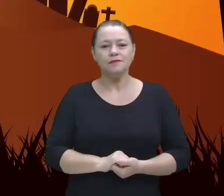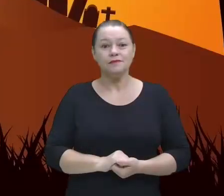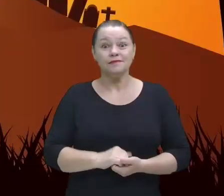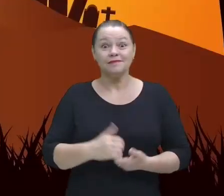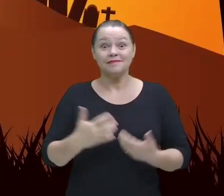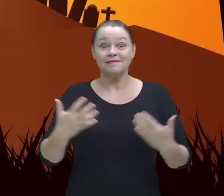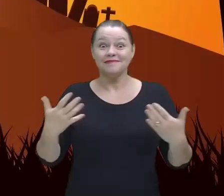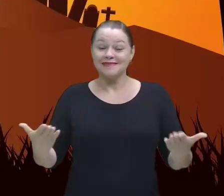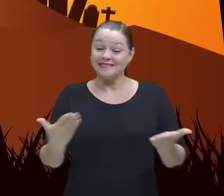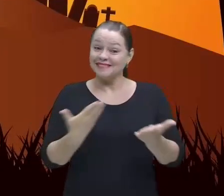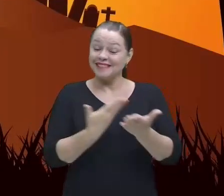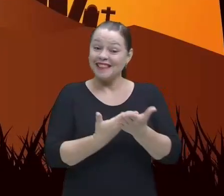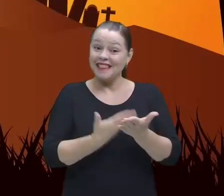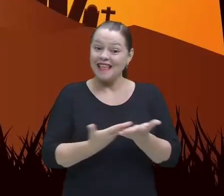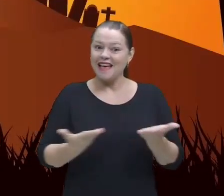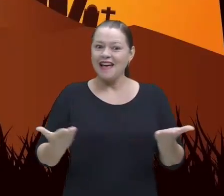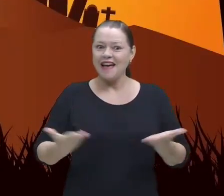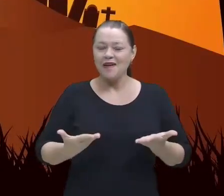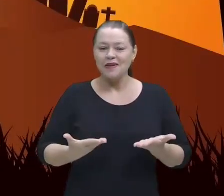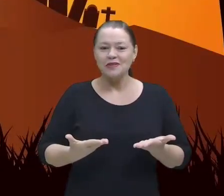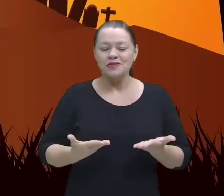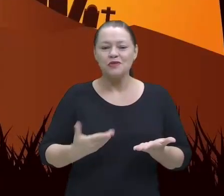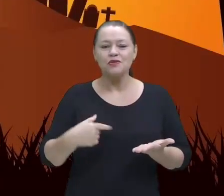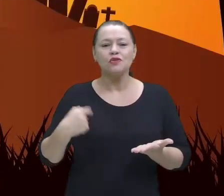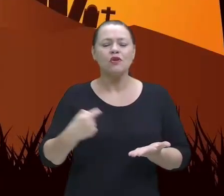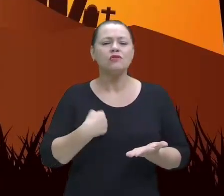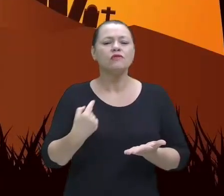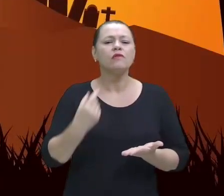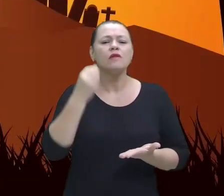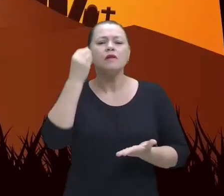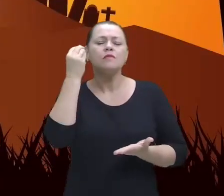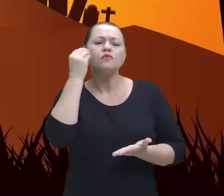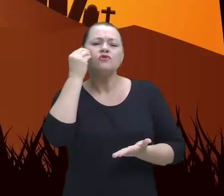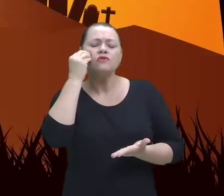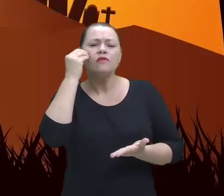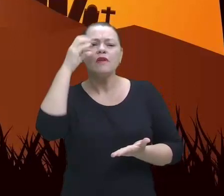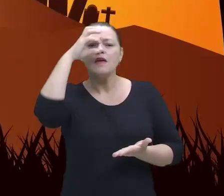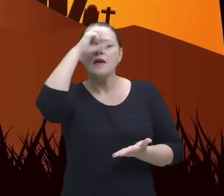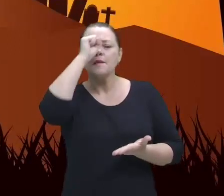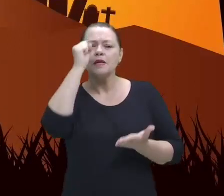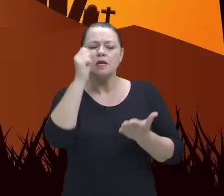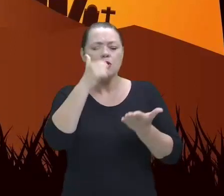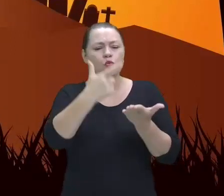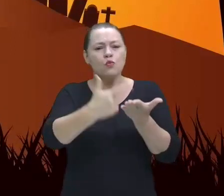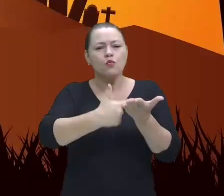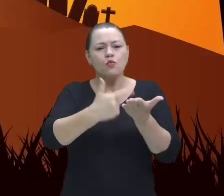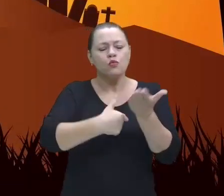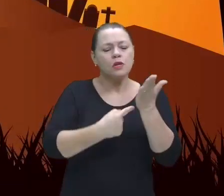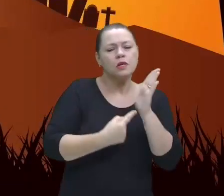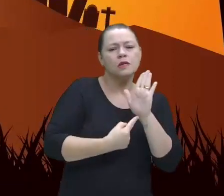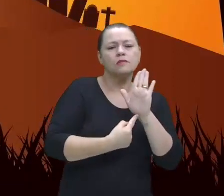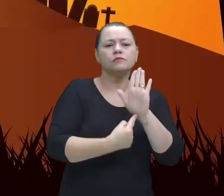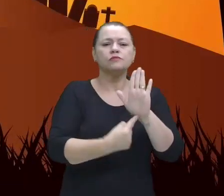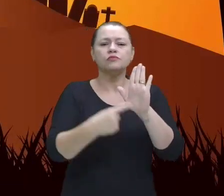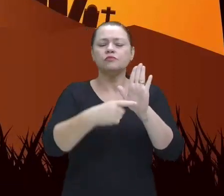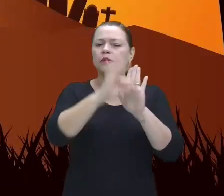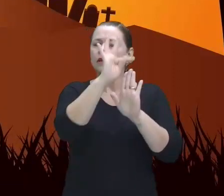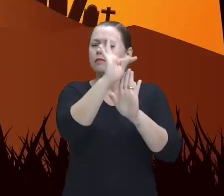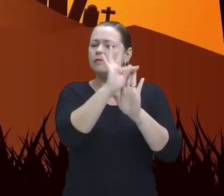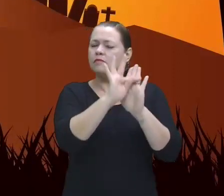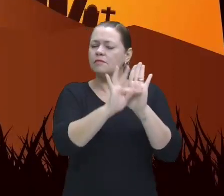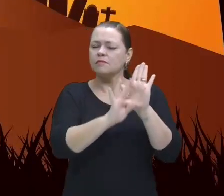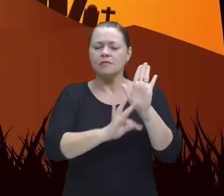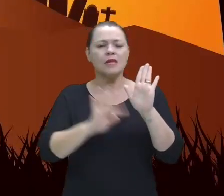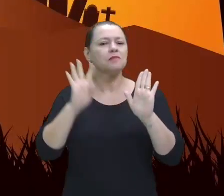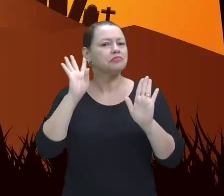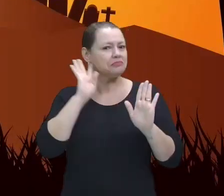Na aula de hoje, nós vamos trabalhar a capa de um livro, um conto e um texto muito